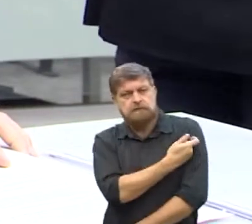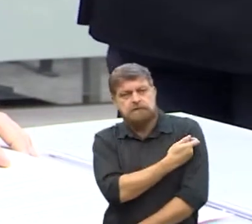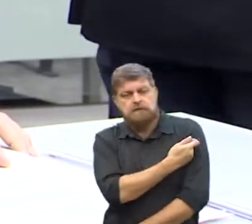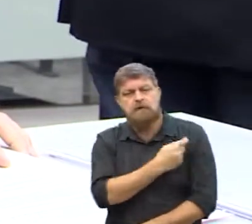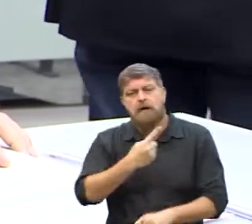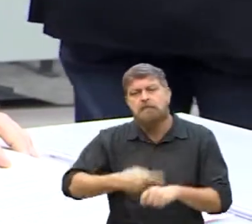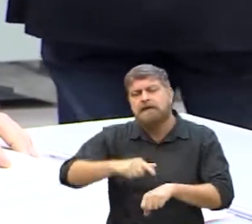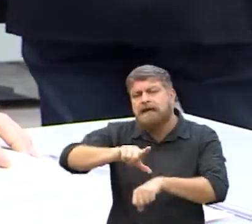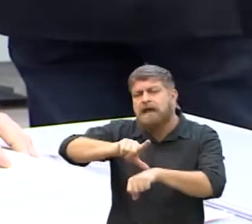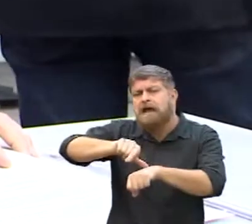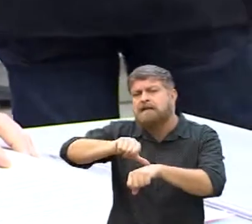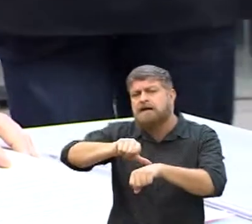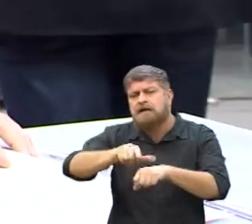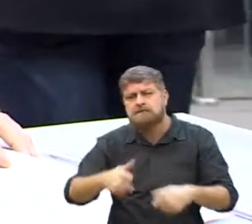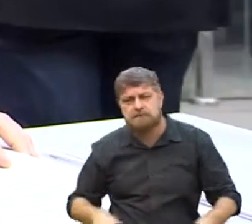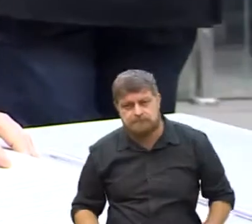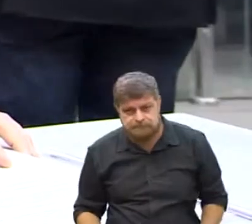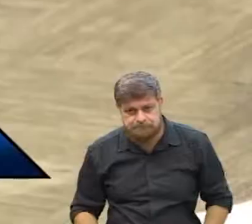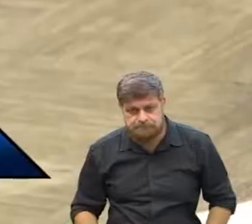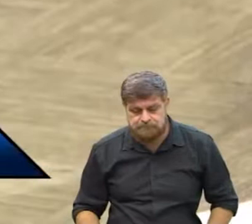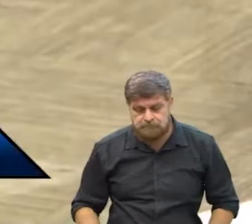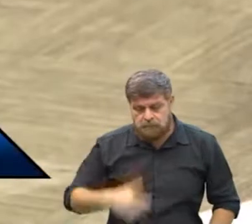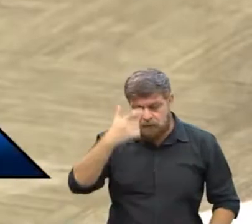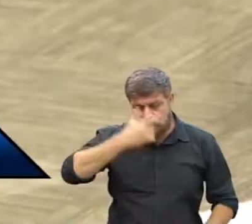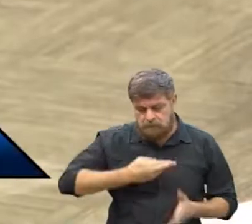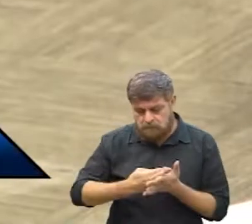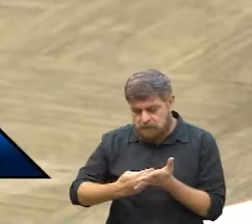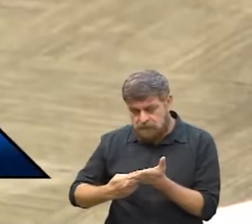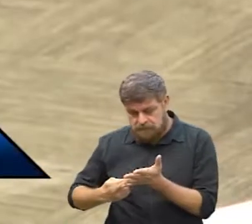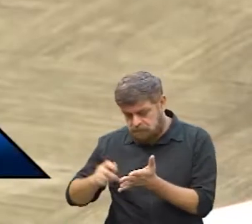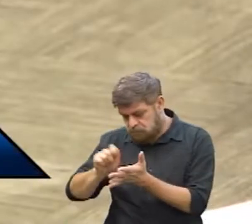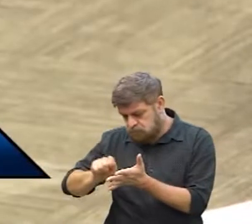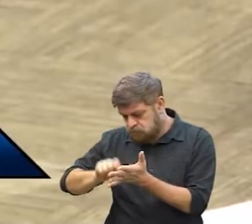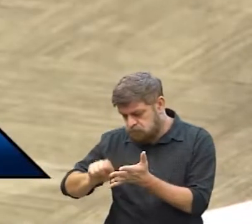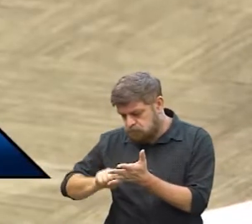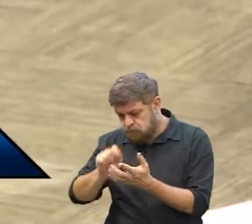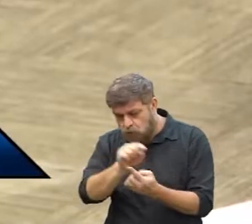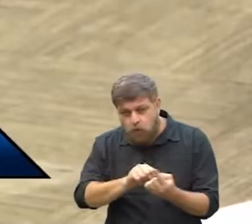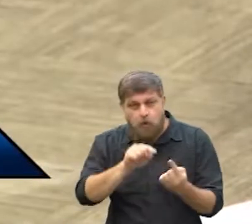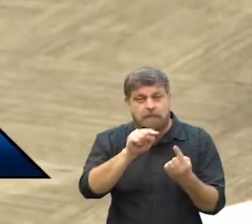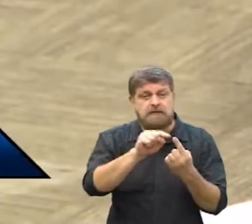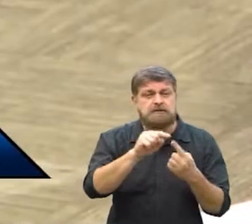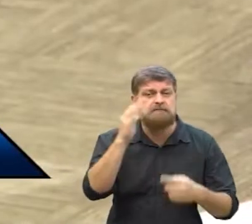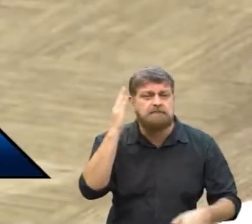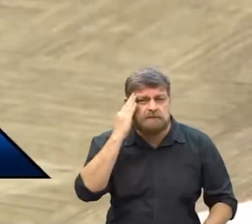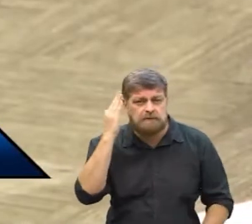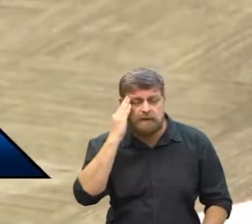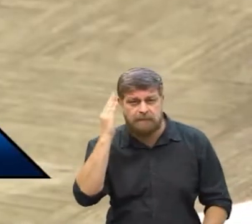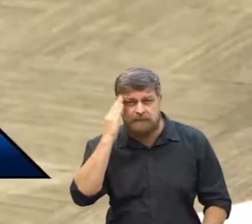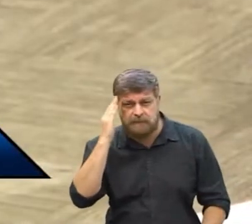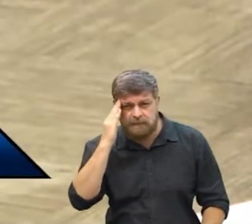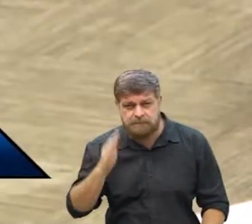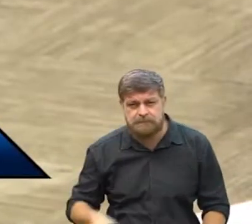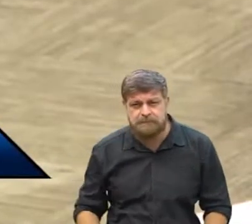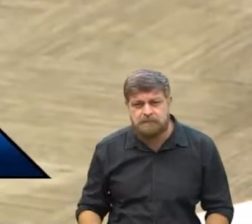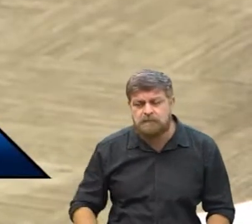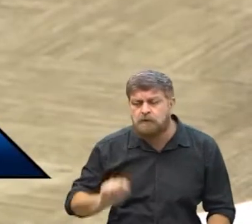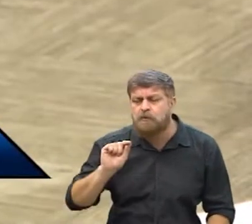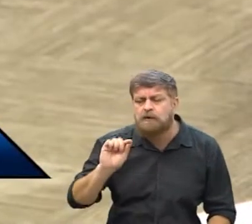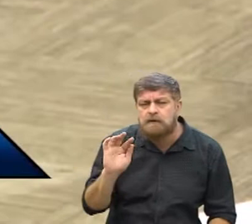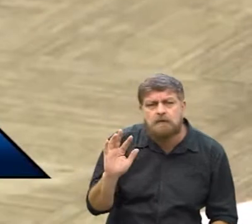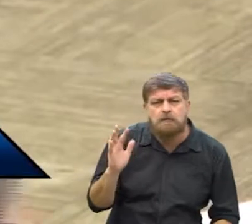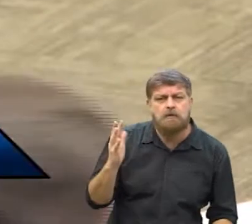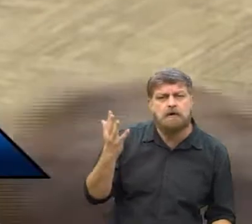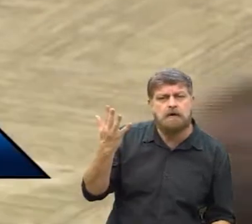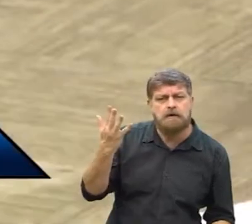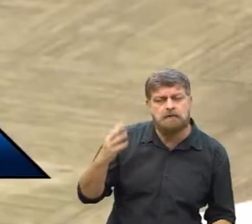ou a razão do atraso dos cadastros. O nosso requerimento, então, busca saber o